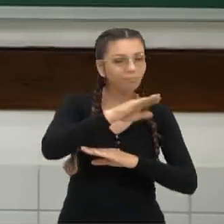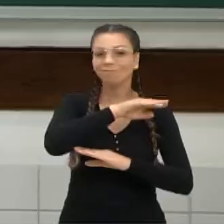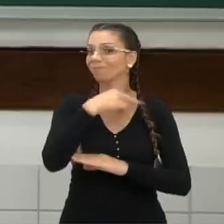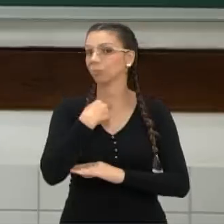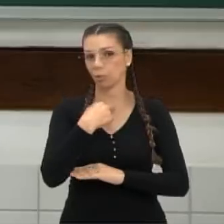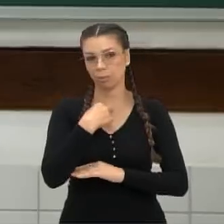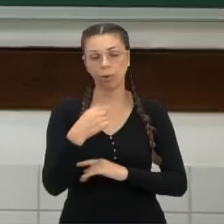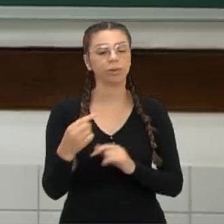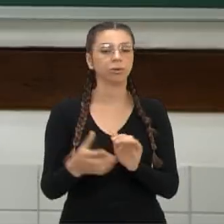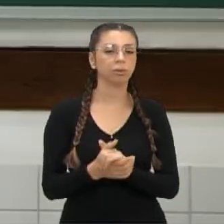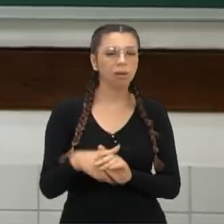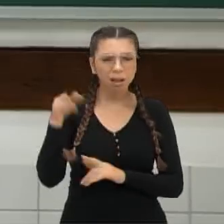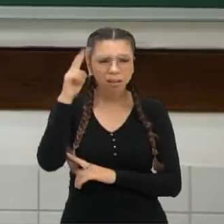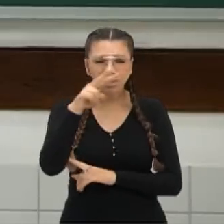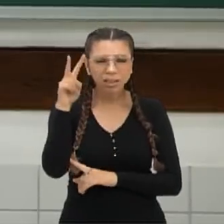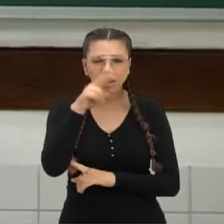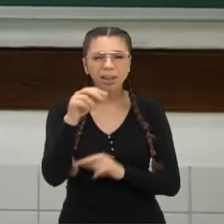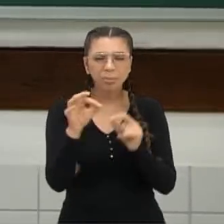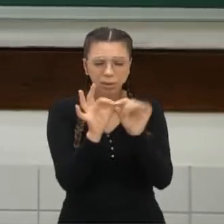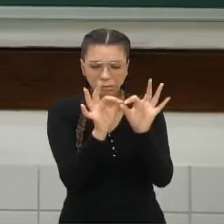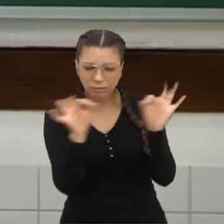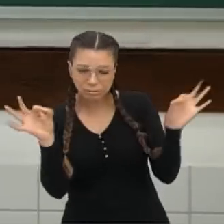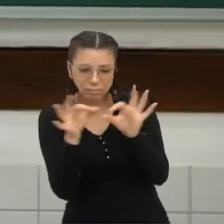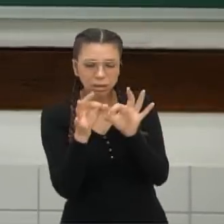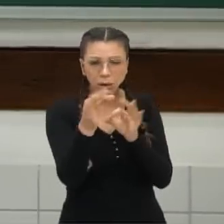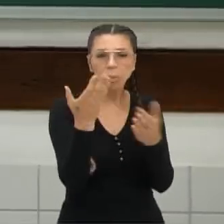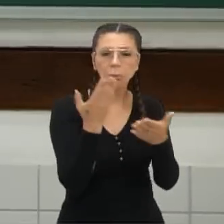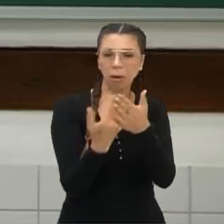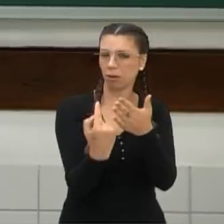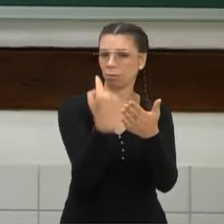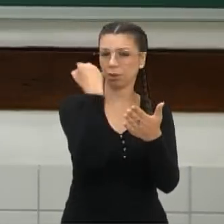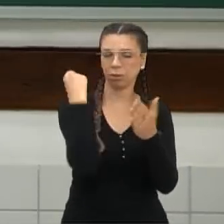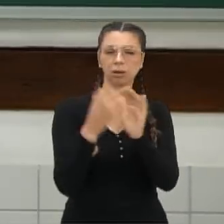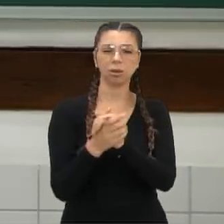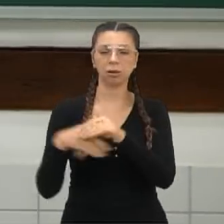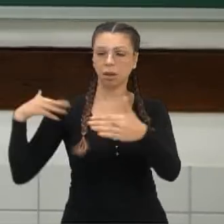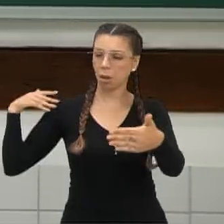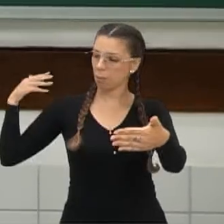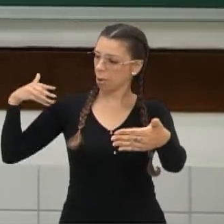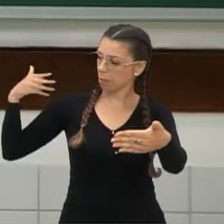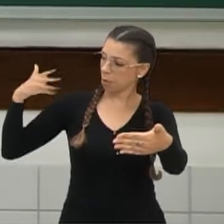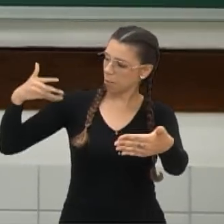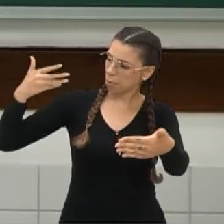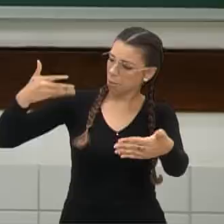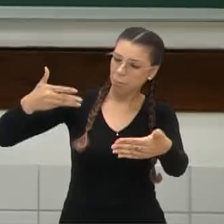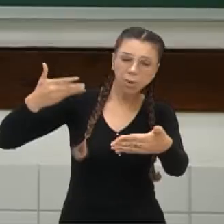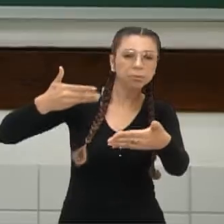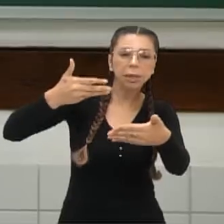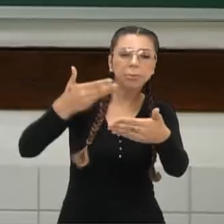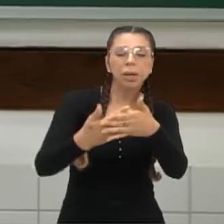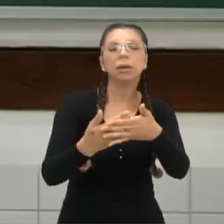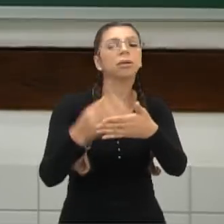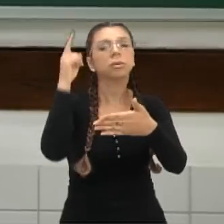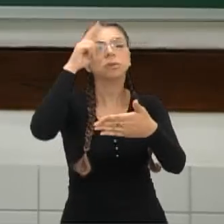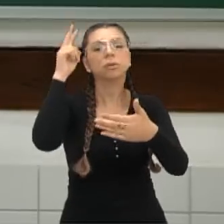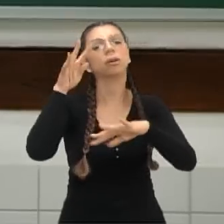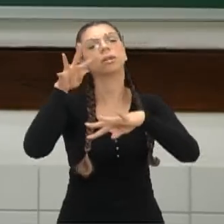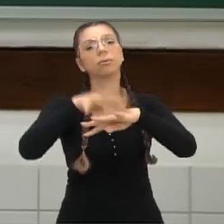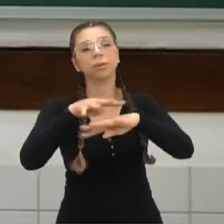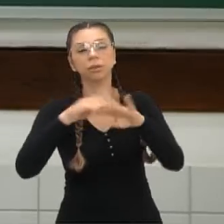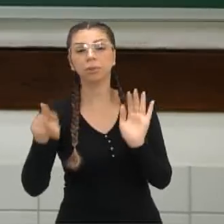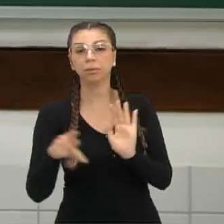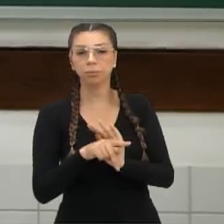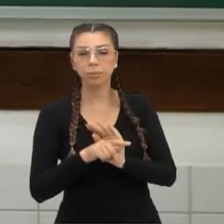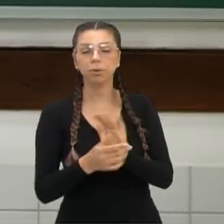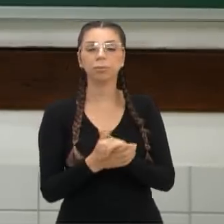falando sobre unidade de comprimento? E contou toda a história da matemática lá sobre unidade de comprimento? E